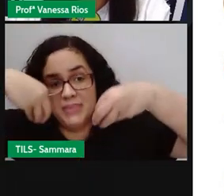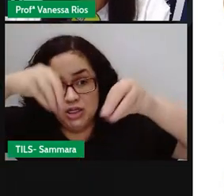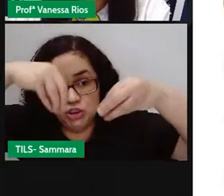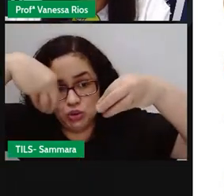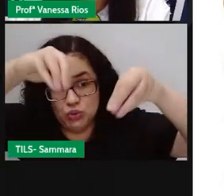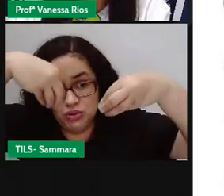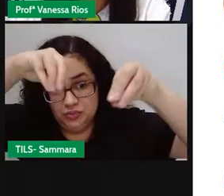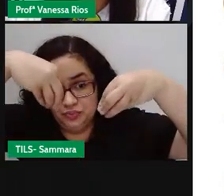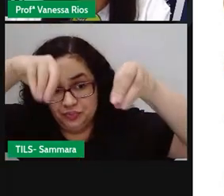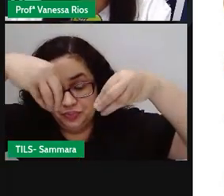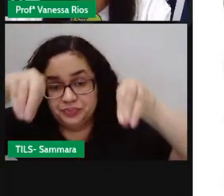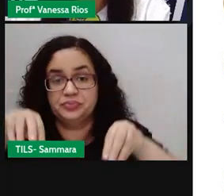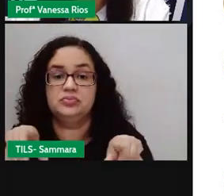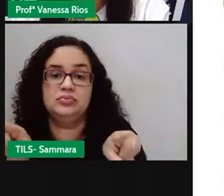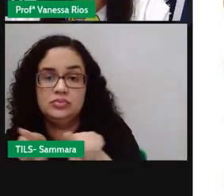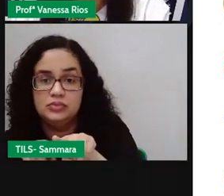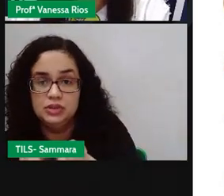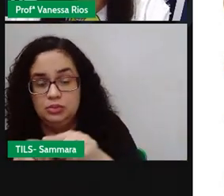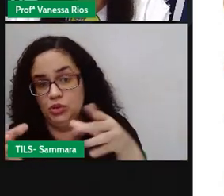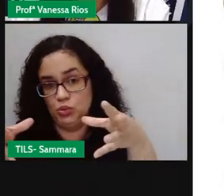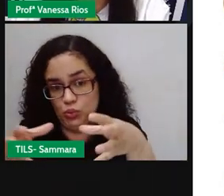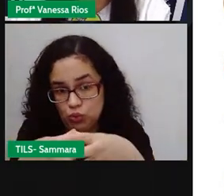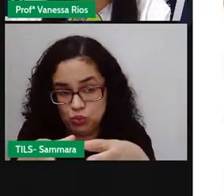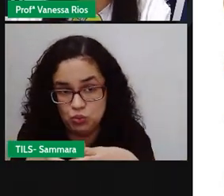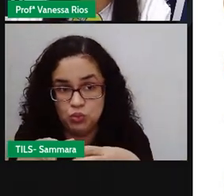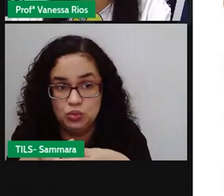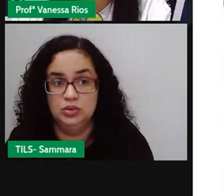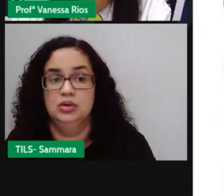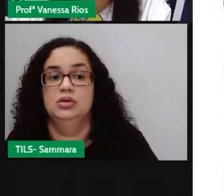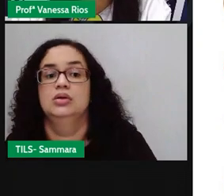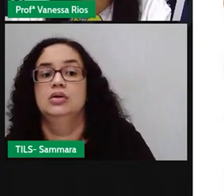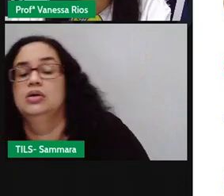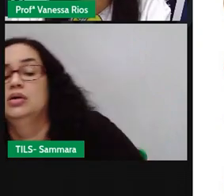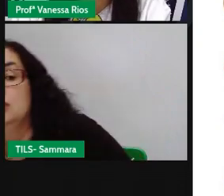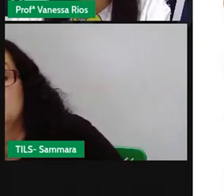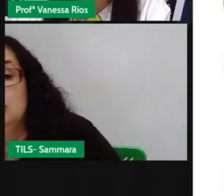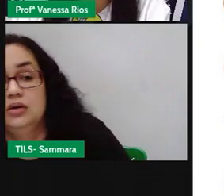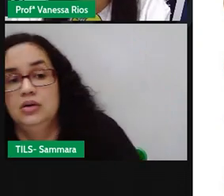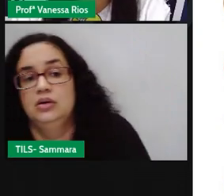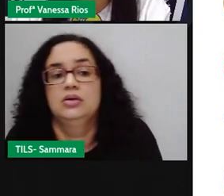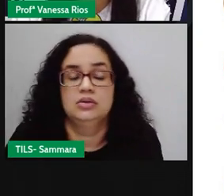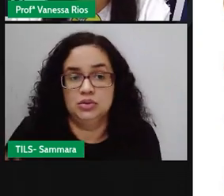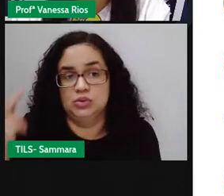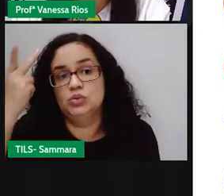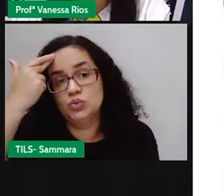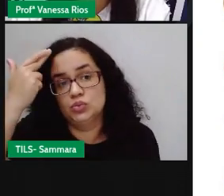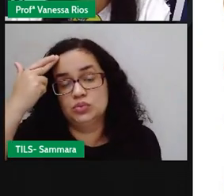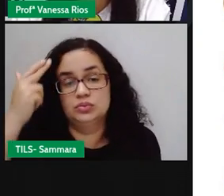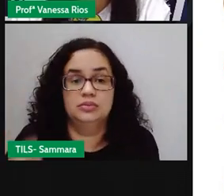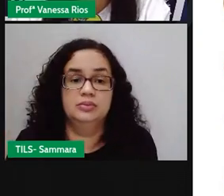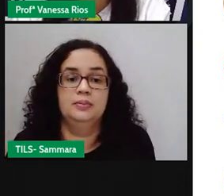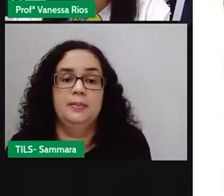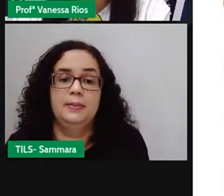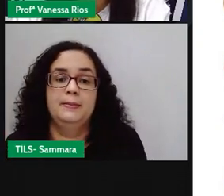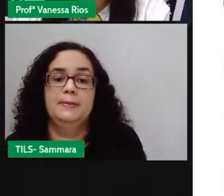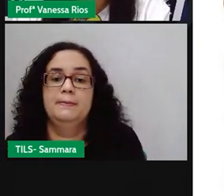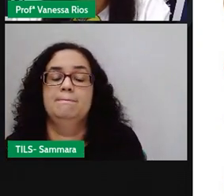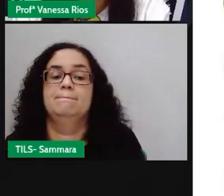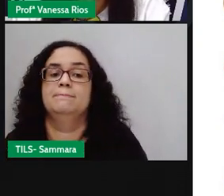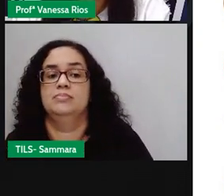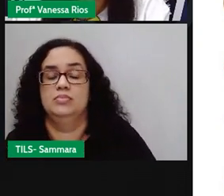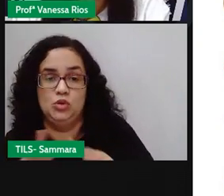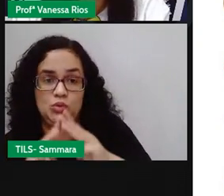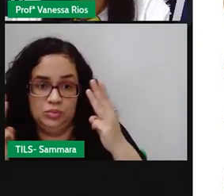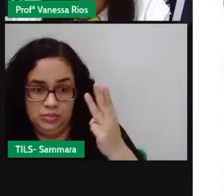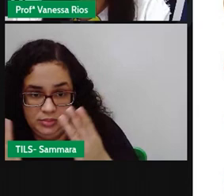Os plásticos, também um grupo de material que não é de origem natural, né? O plástico já é de origem artificial, porque já é um